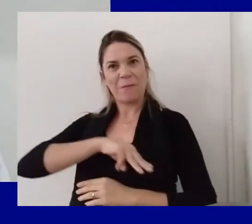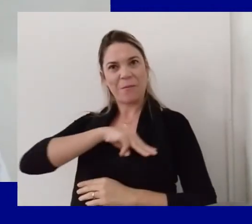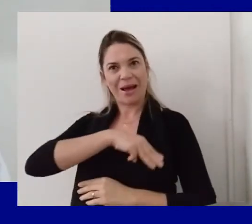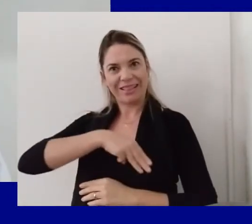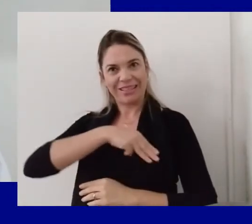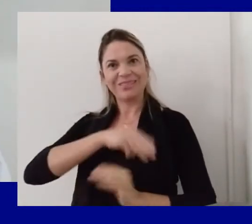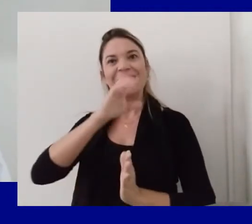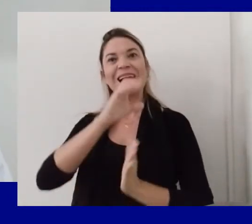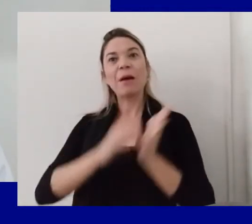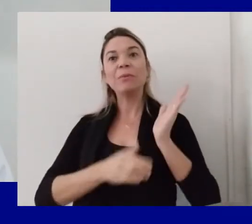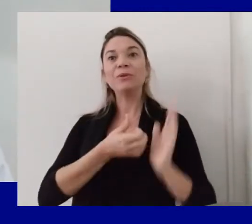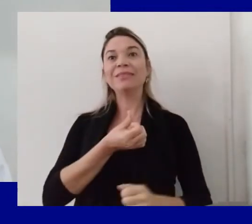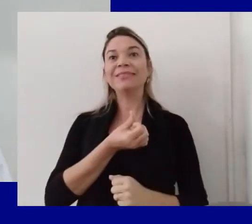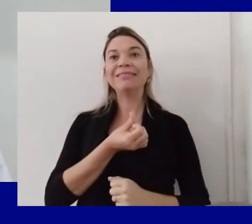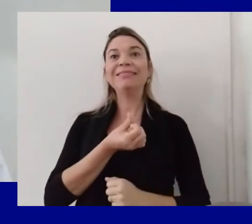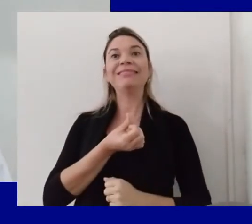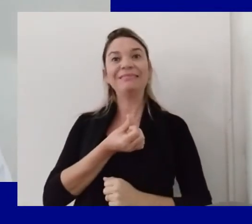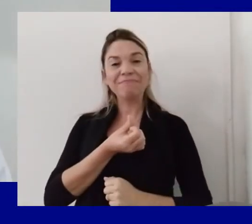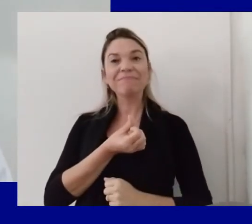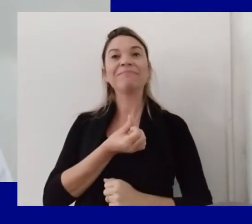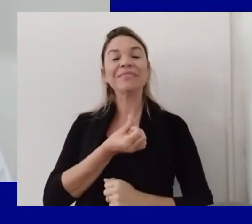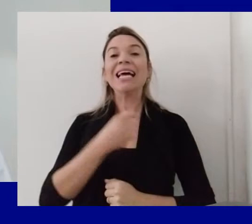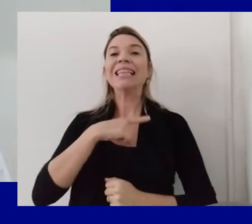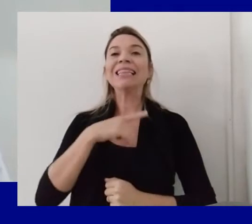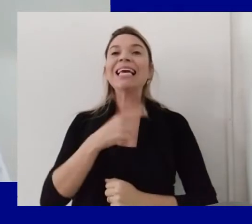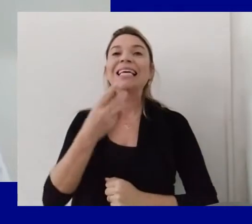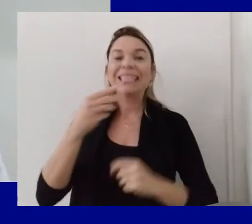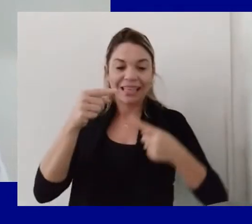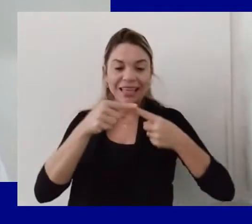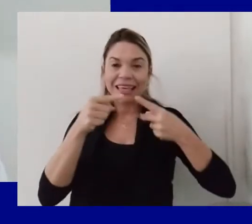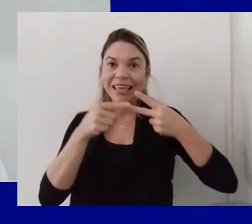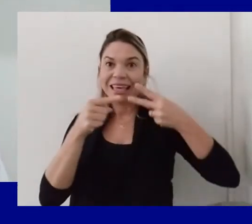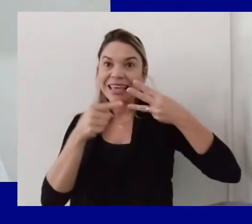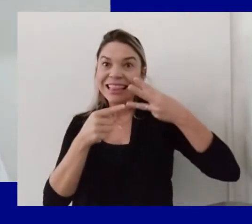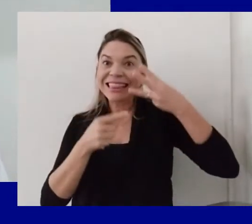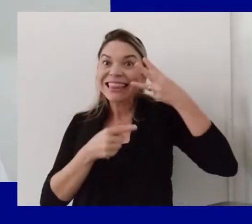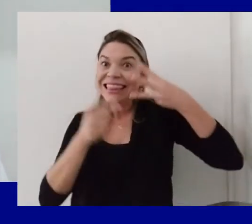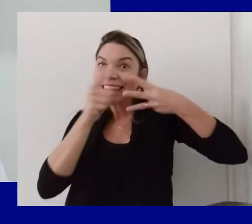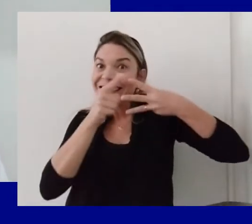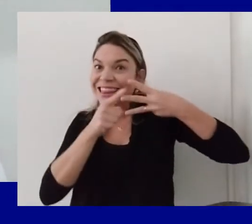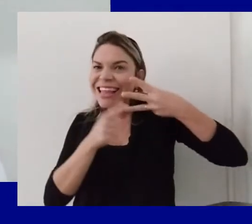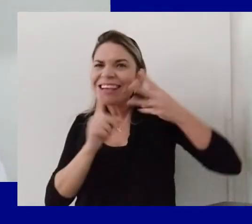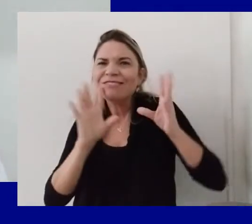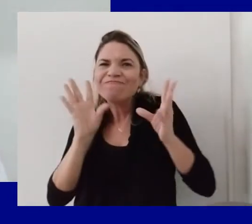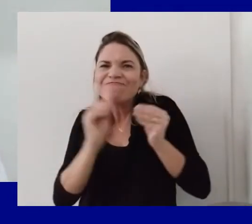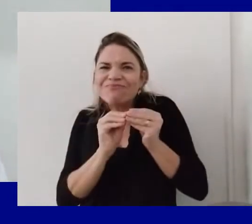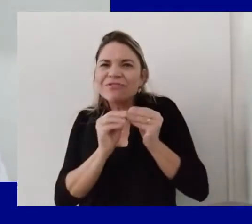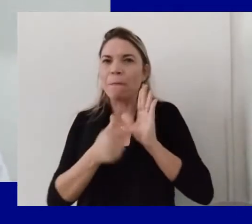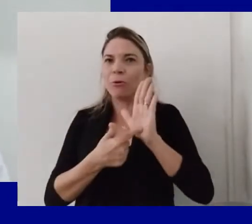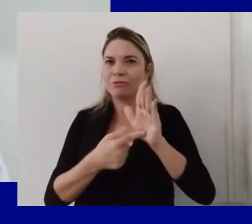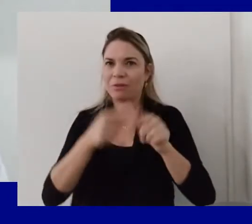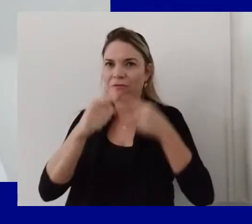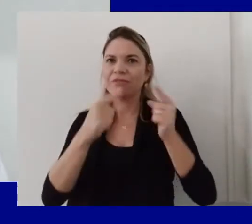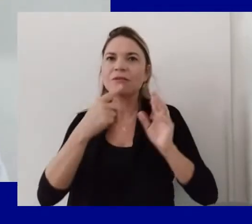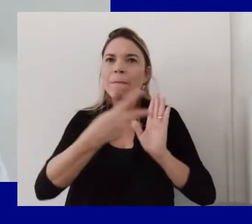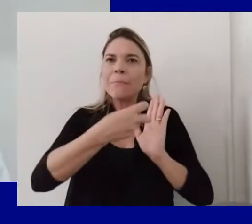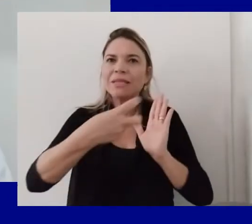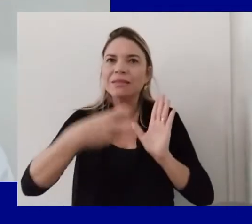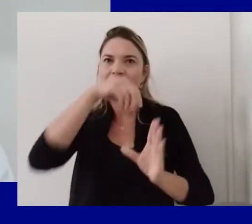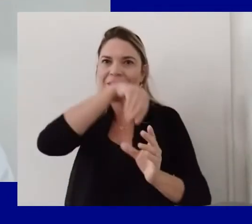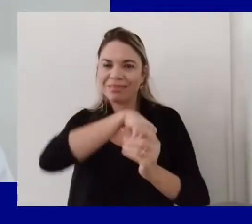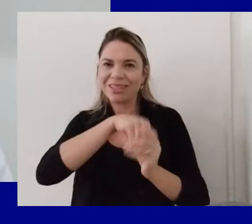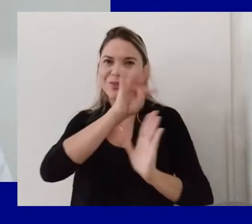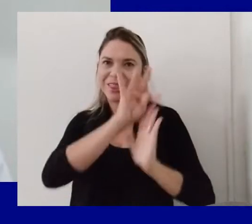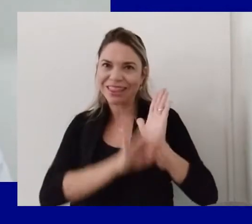6, 3 aspectos que eu quero resumidamente destacar para você. Primeiro, Jesus